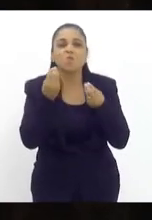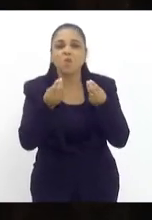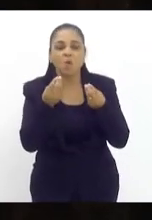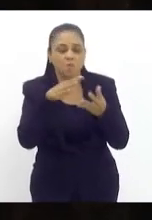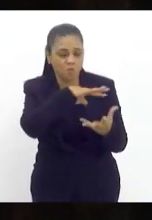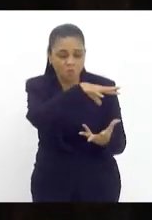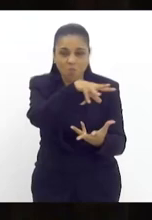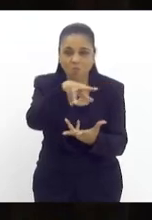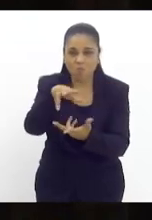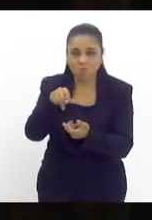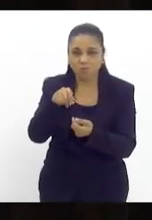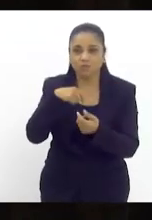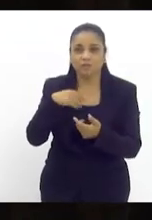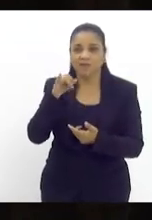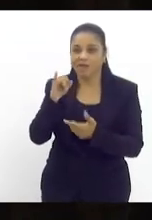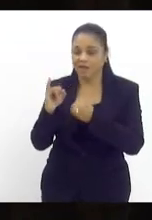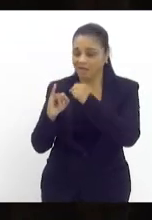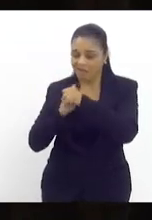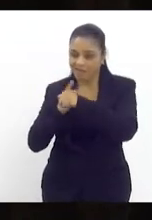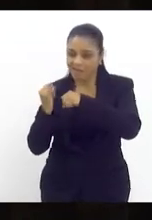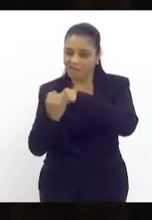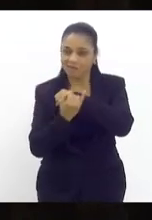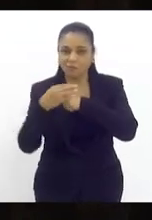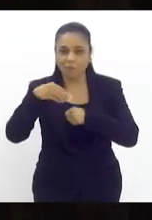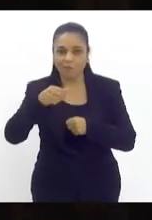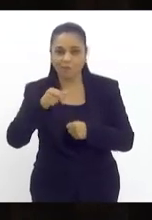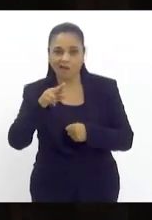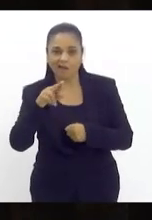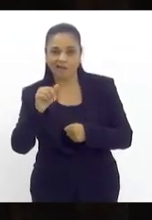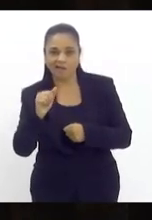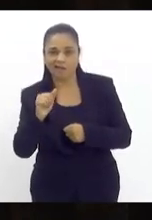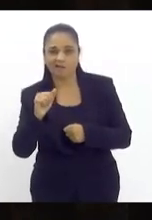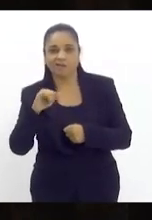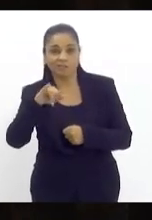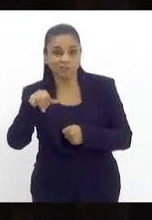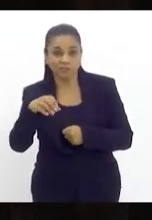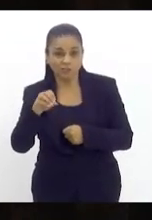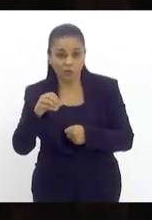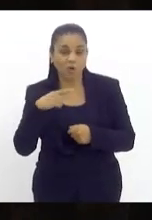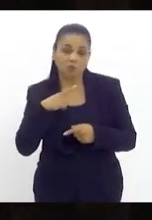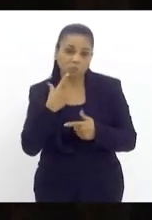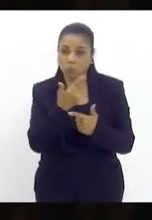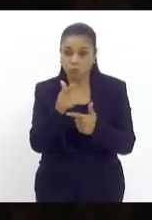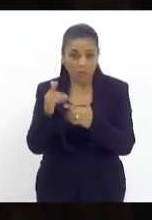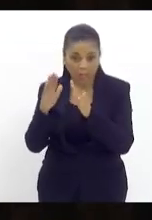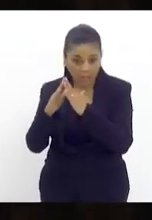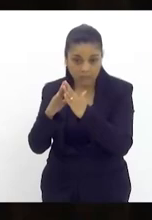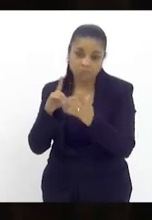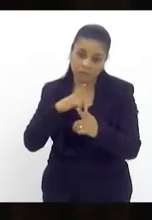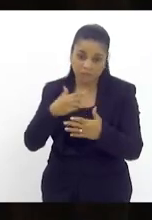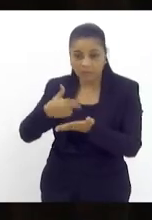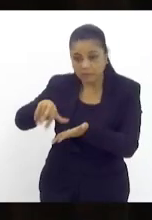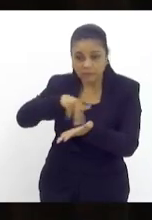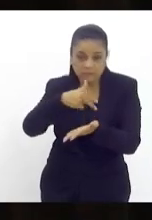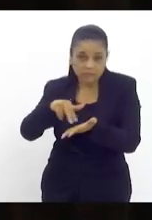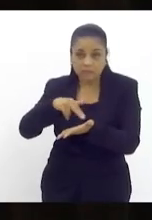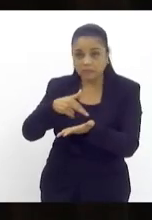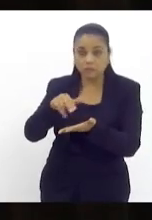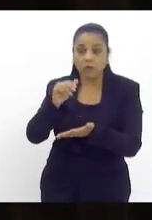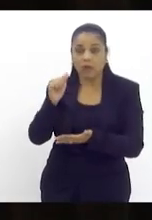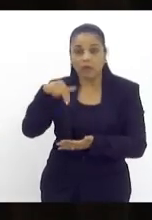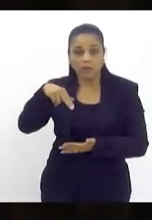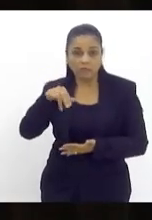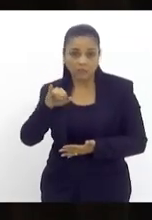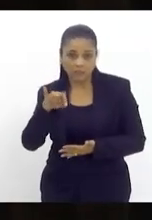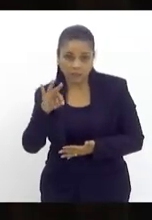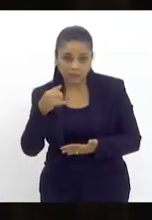Nós íamos para o Marajó, não tem casa, mas está lá, dançando Anitta, sei lá. Ou seja, as crianças estão hipersexualizadas. E